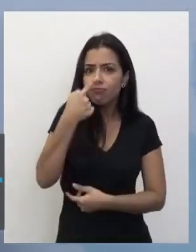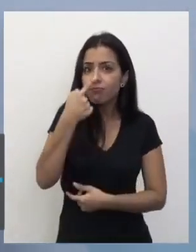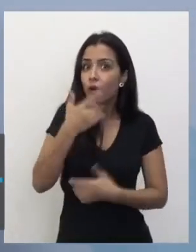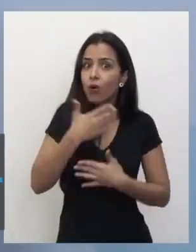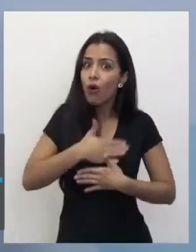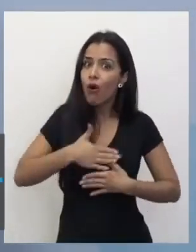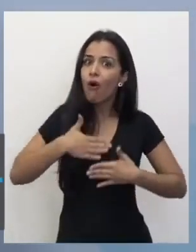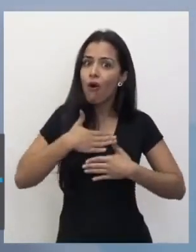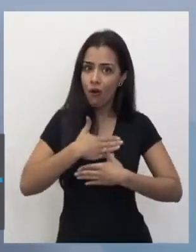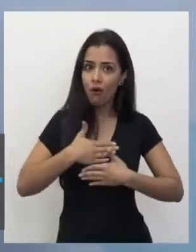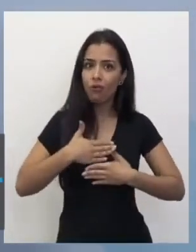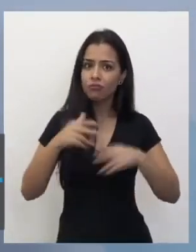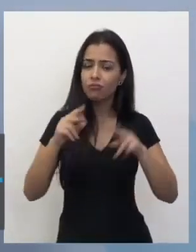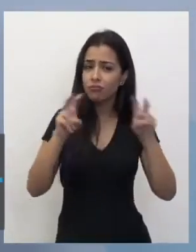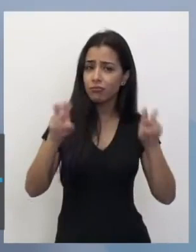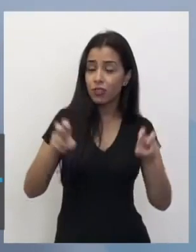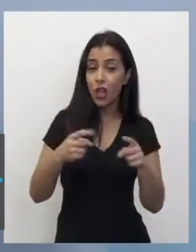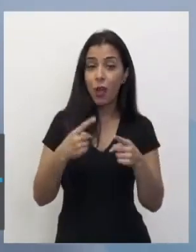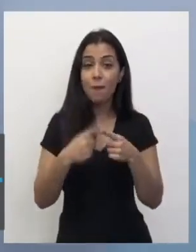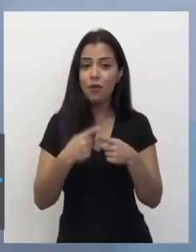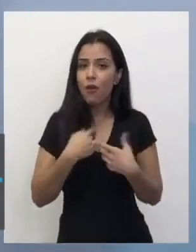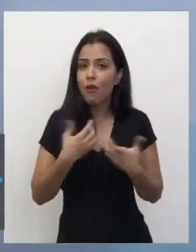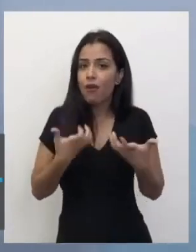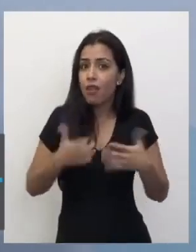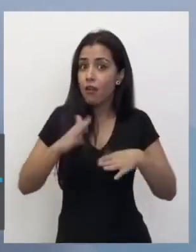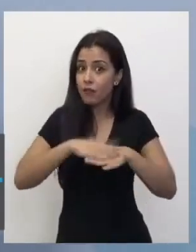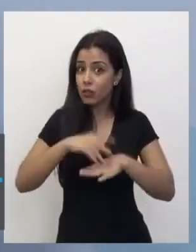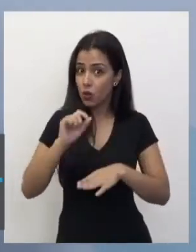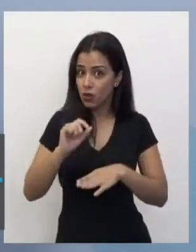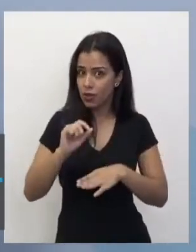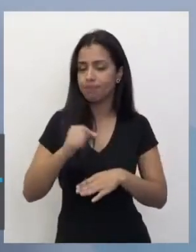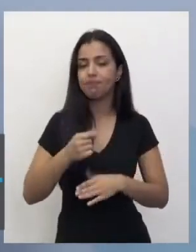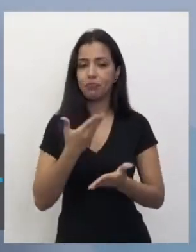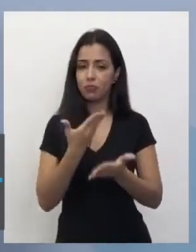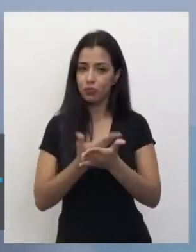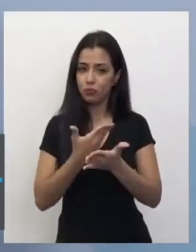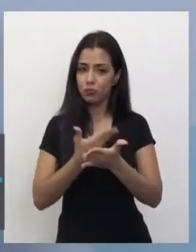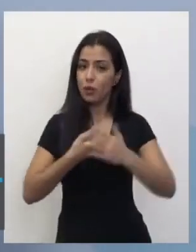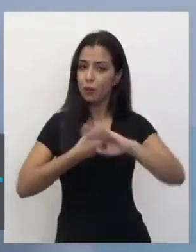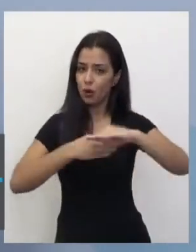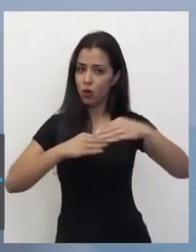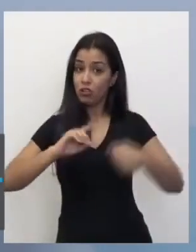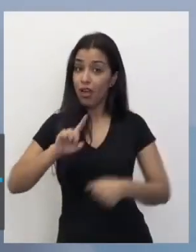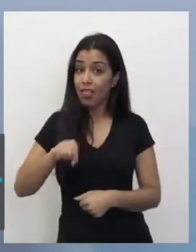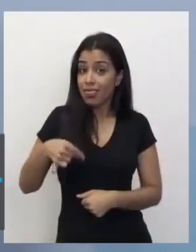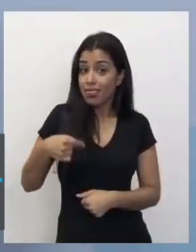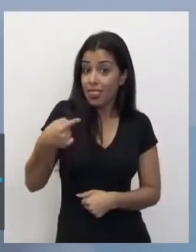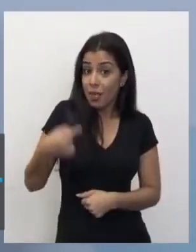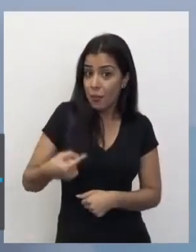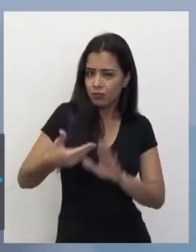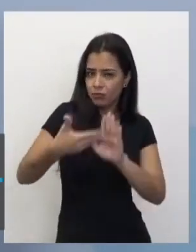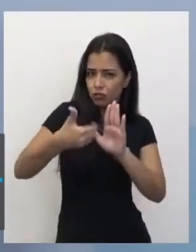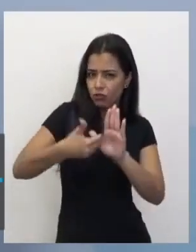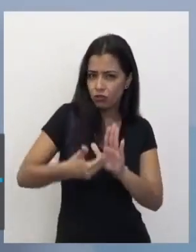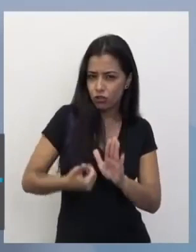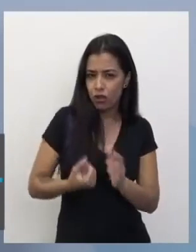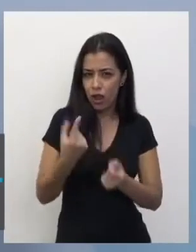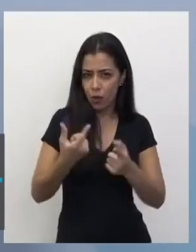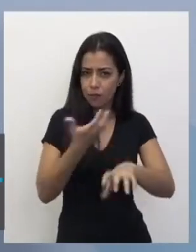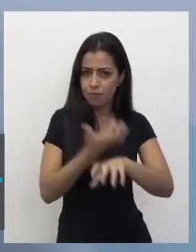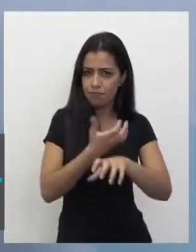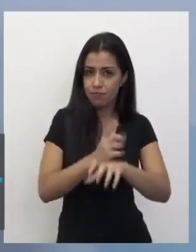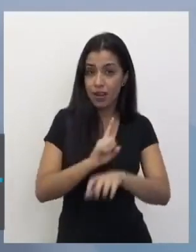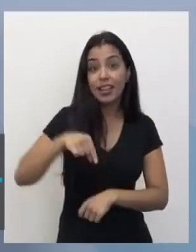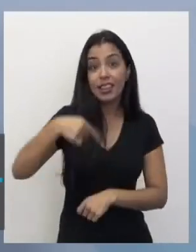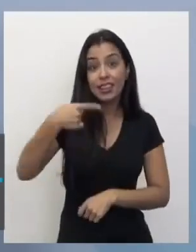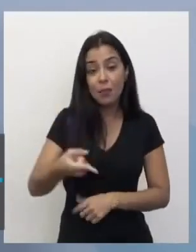né? Porque a ideia era eliminar algumas matérias da educação física e então partir para a educação física. Mas acabei gostando,